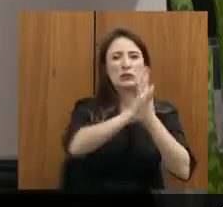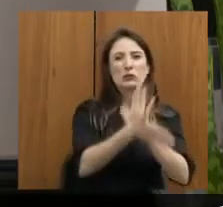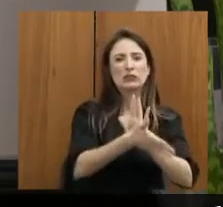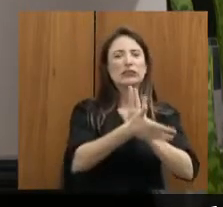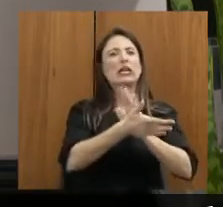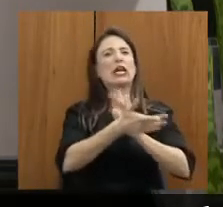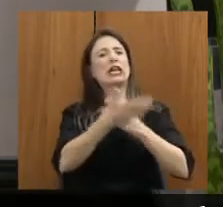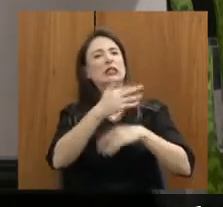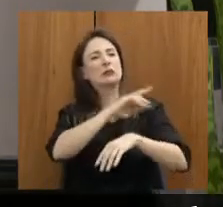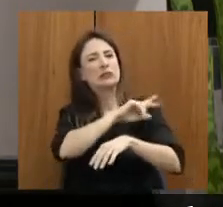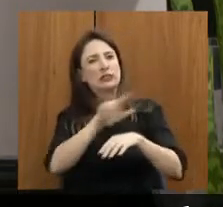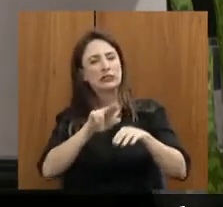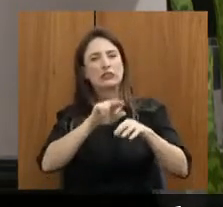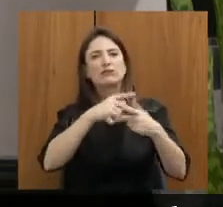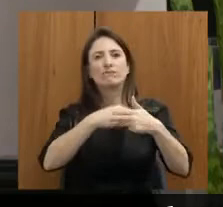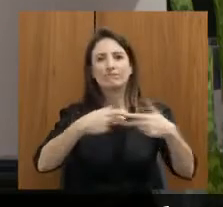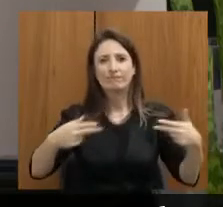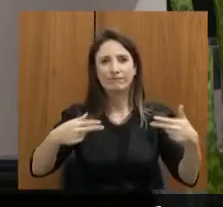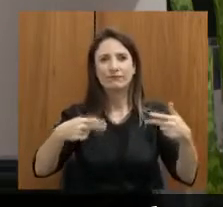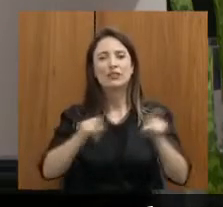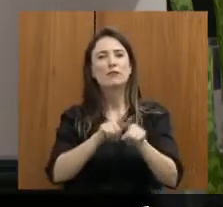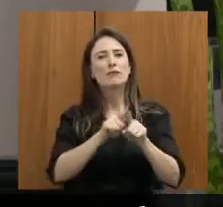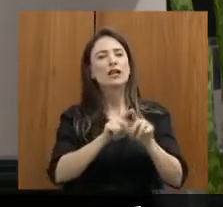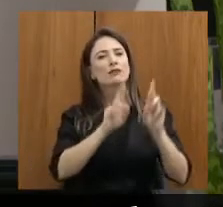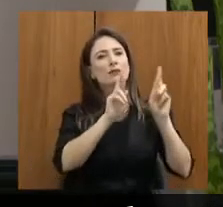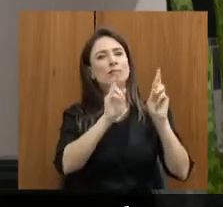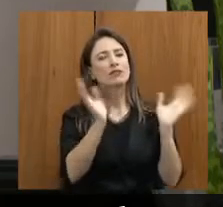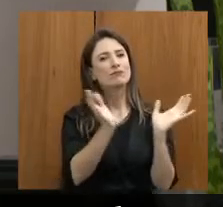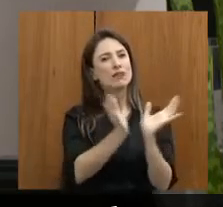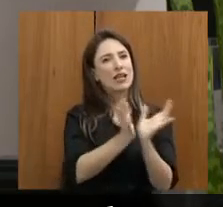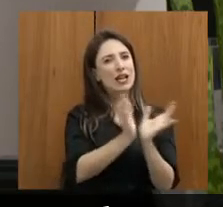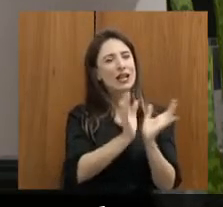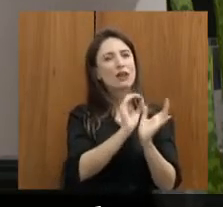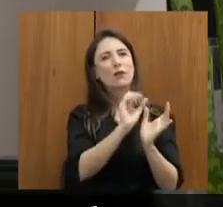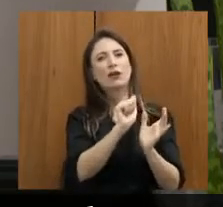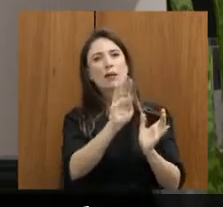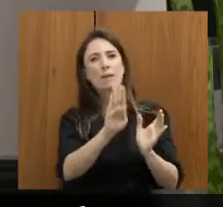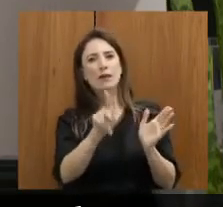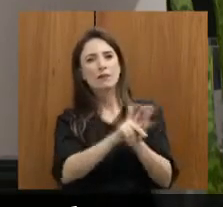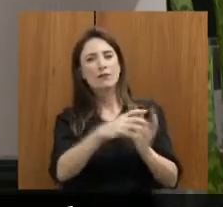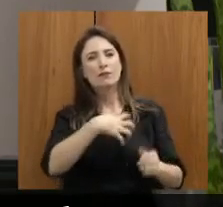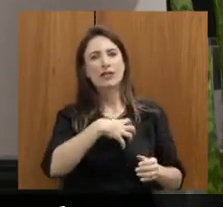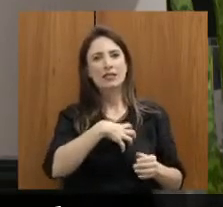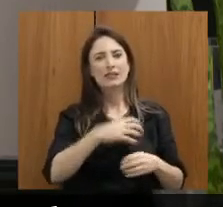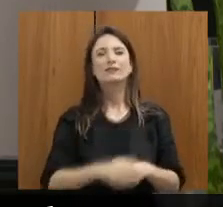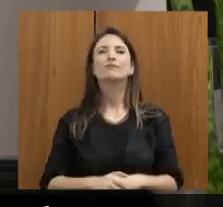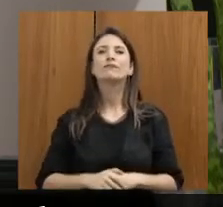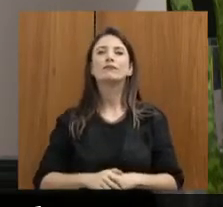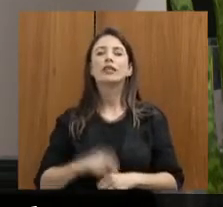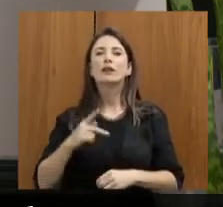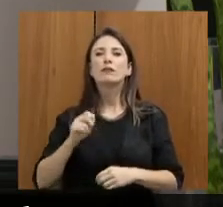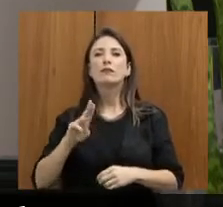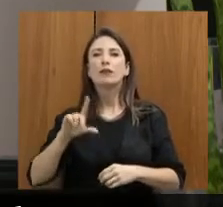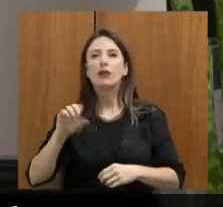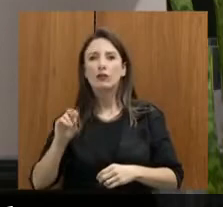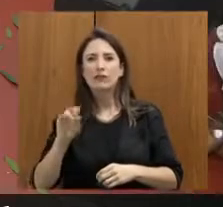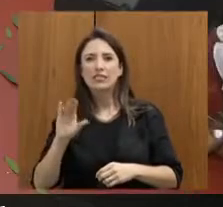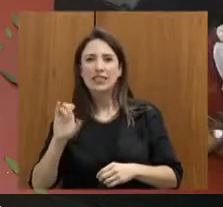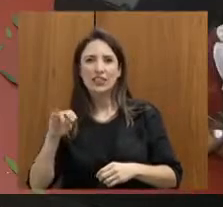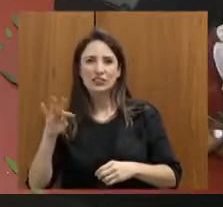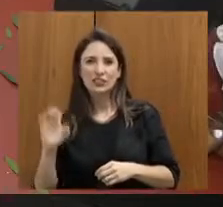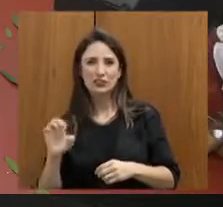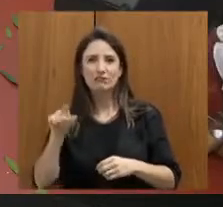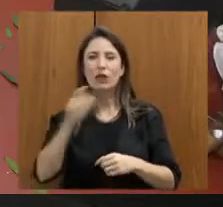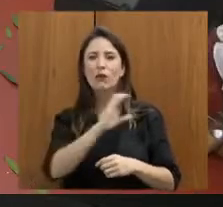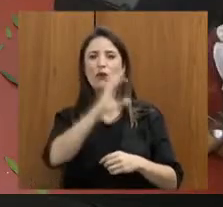Bahia Oi Paulo César Vicente de Lima o coordenador da procuradoria